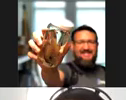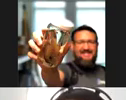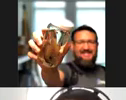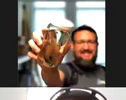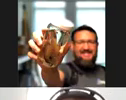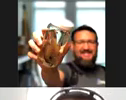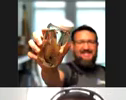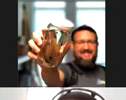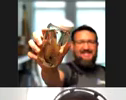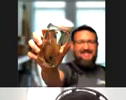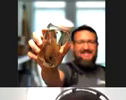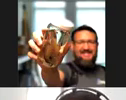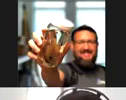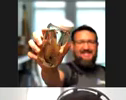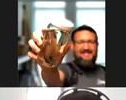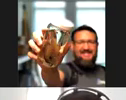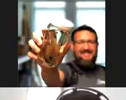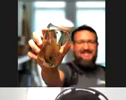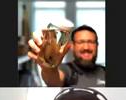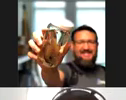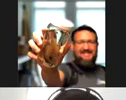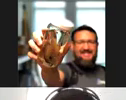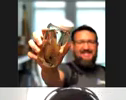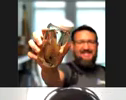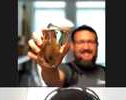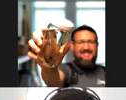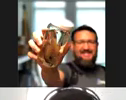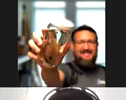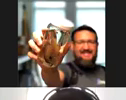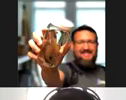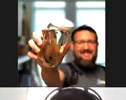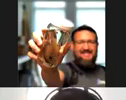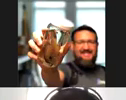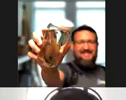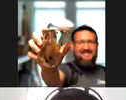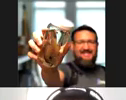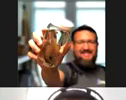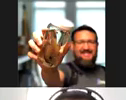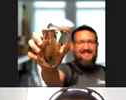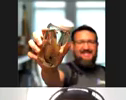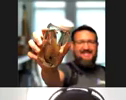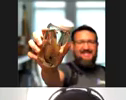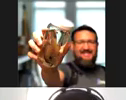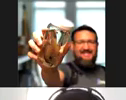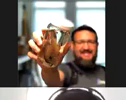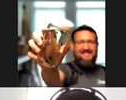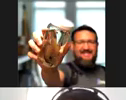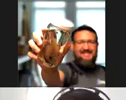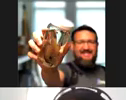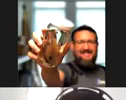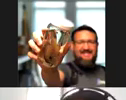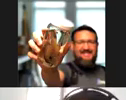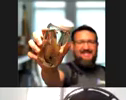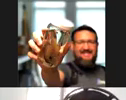Goiás para o coronavírus. Então, quem quiser saber um pouco mais, eu expliquei bem rápido o modelo, tá, gente? Então, assim, quem quiser saber um pouco mais,